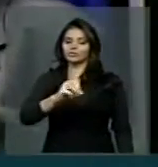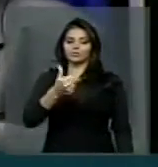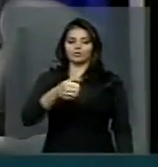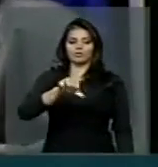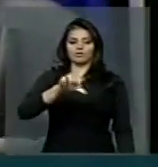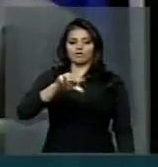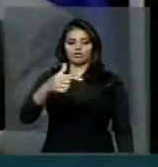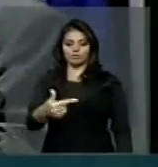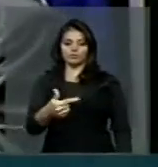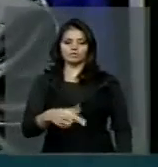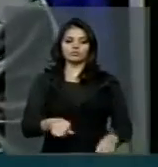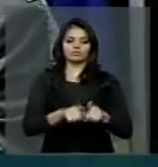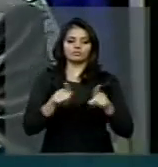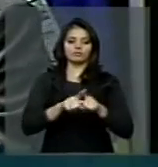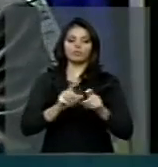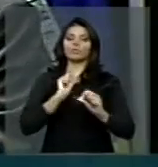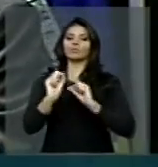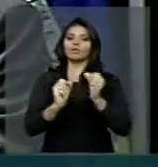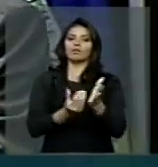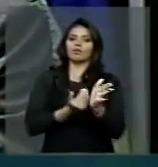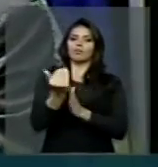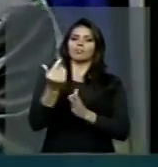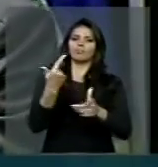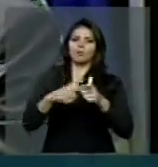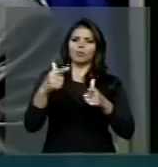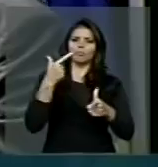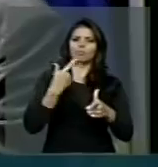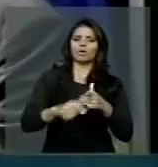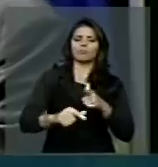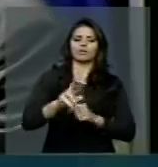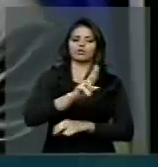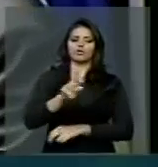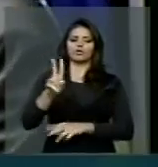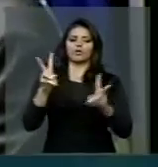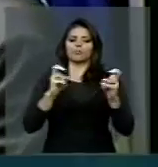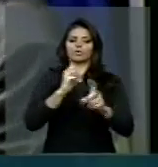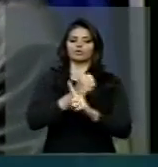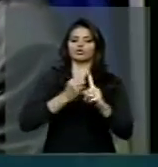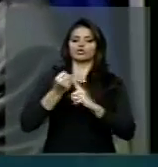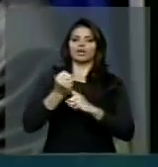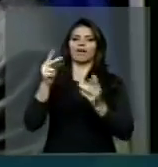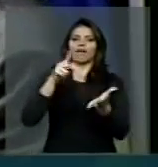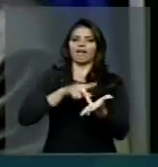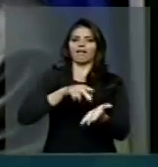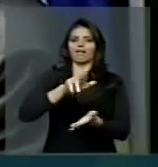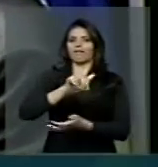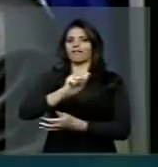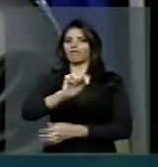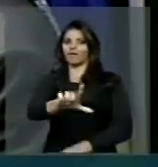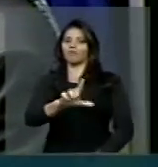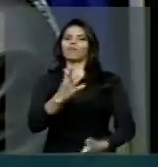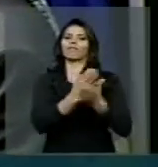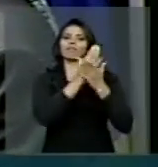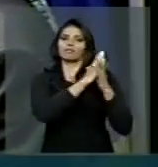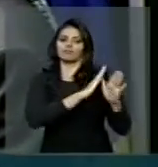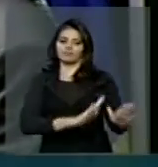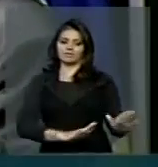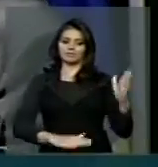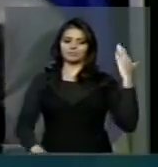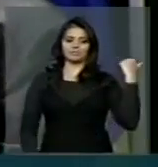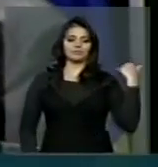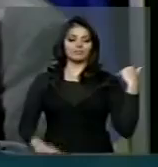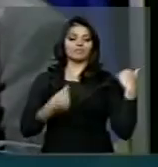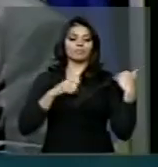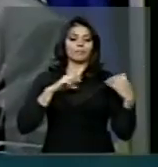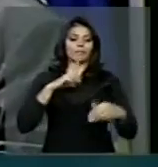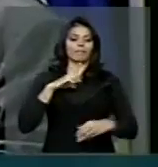92, inclusive, na raiz da grande crise do chamado socialismo real, com a sua extinção em grande